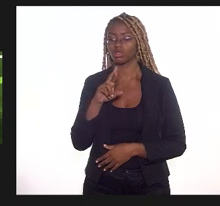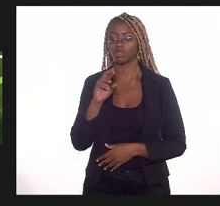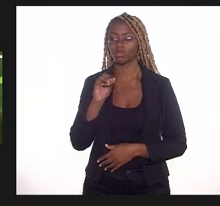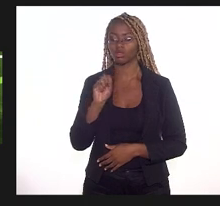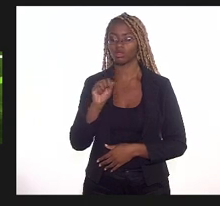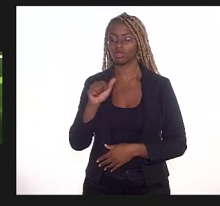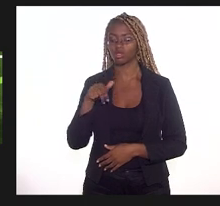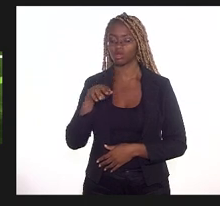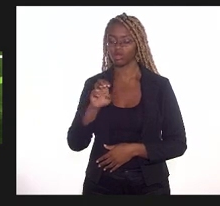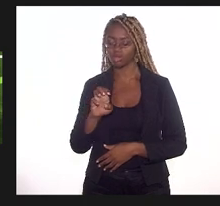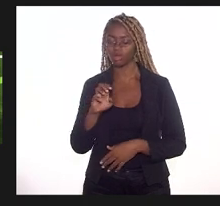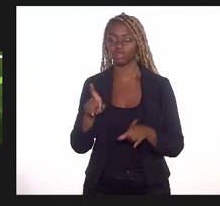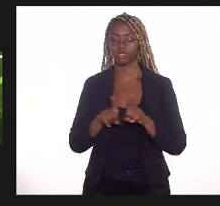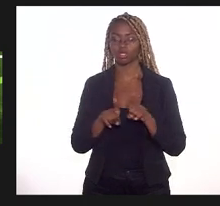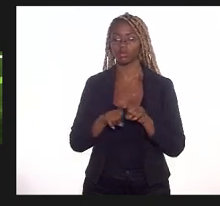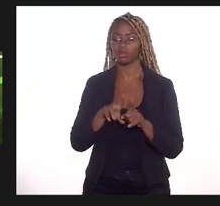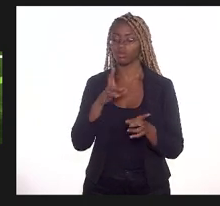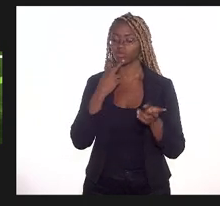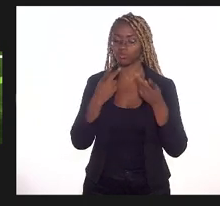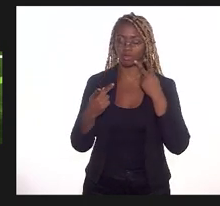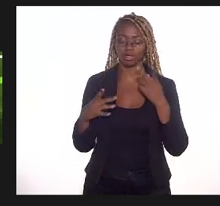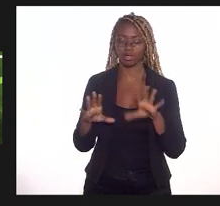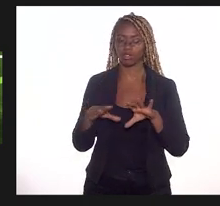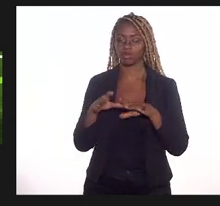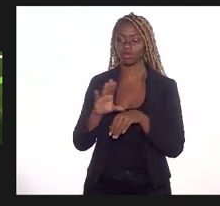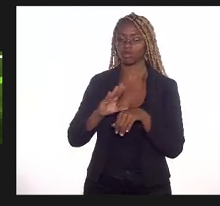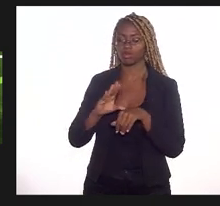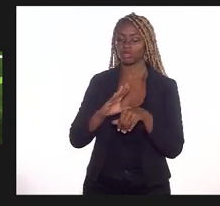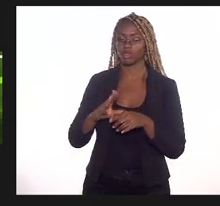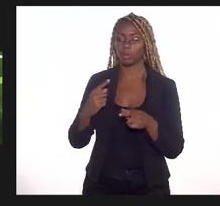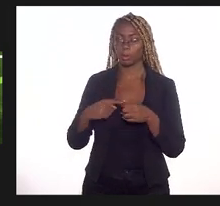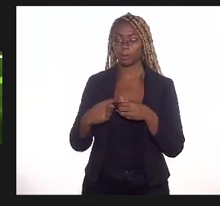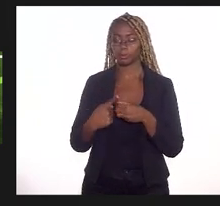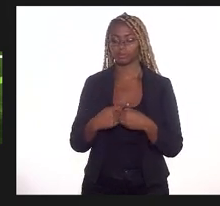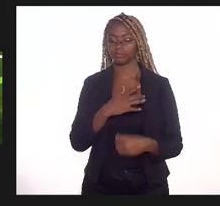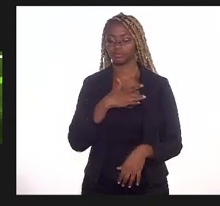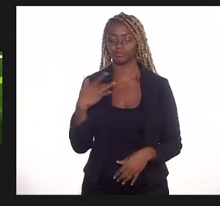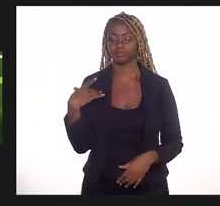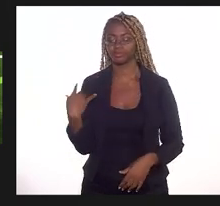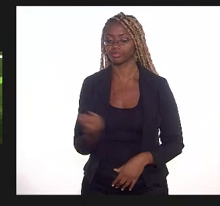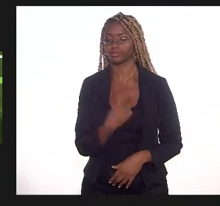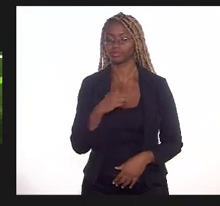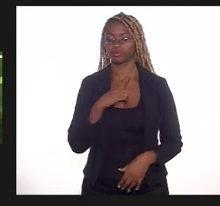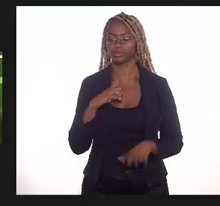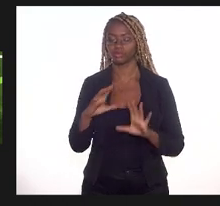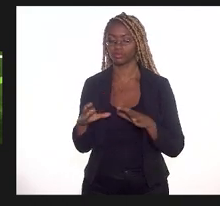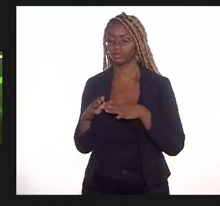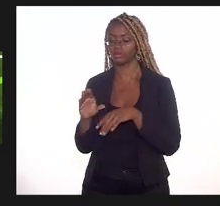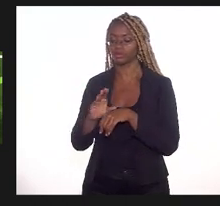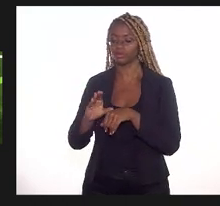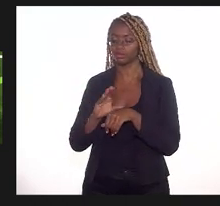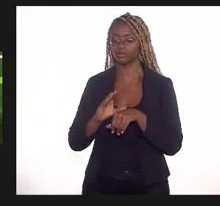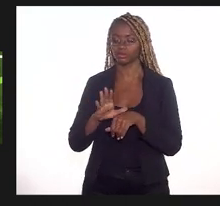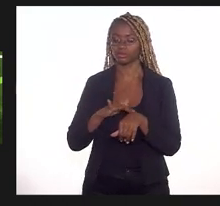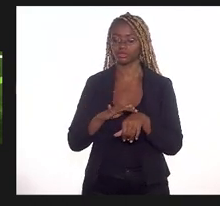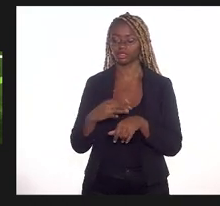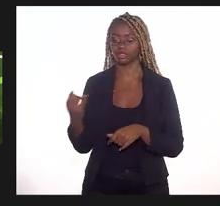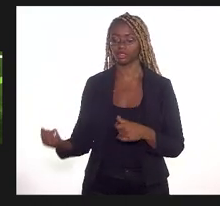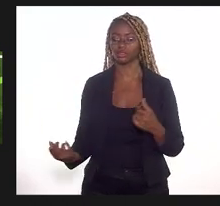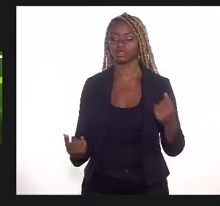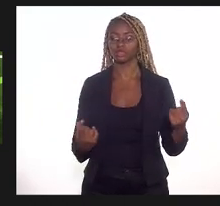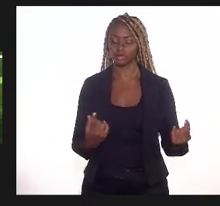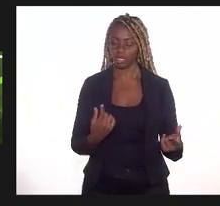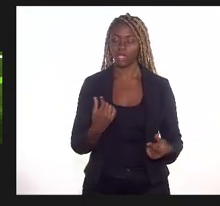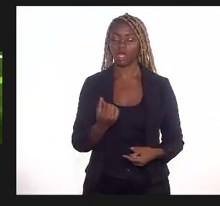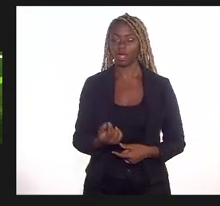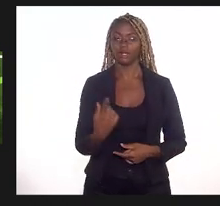E dizer também que no Conselho Municipal de Saúde nós temos uma comissão de doenças raras onde estamos